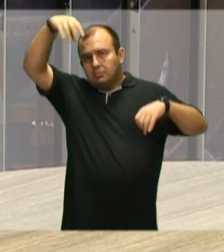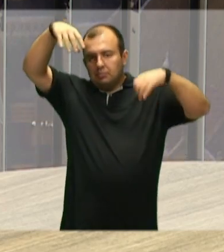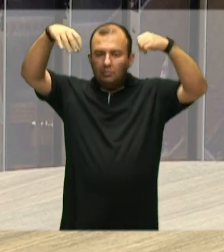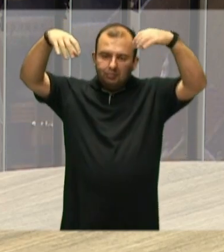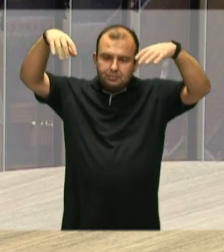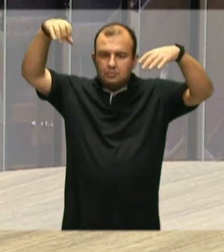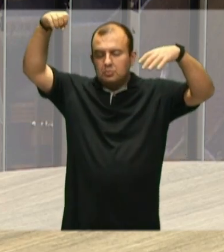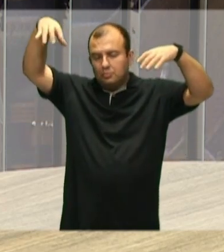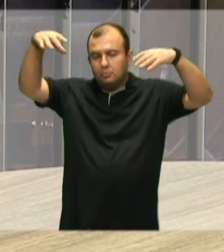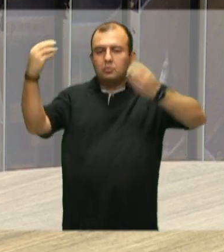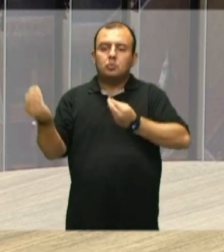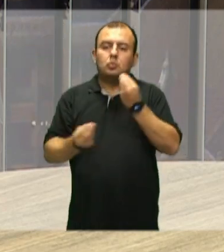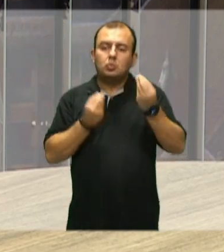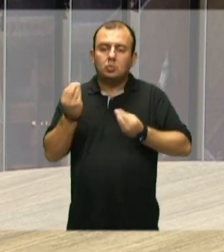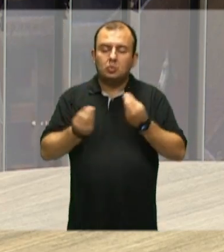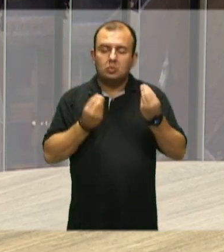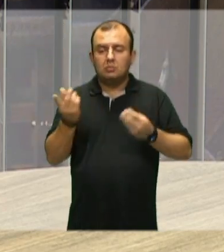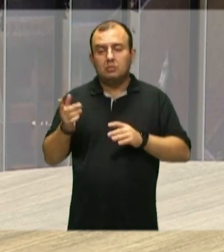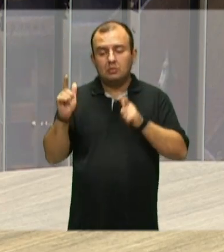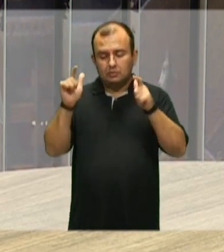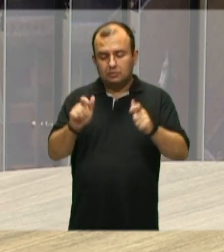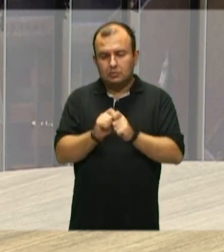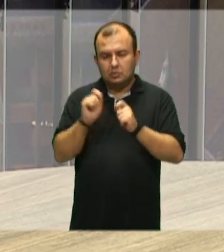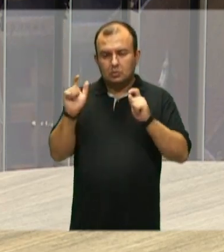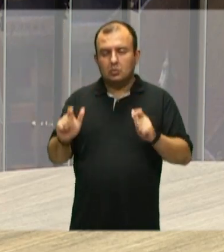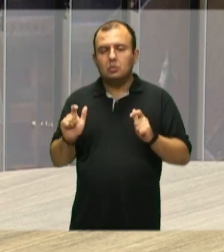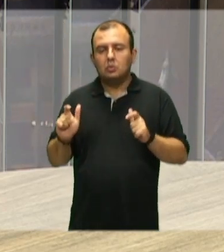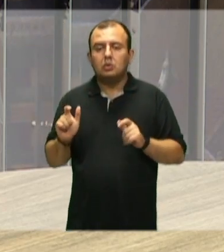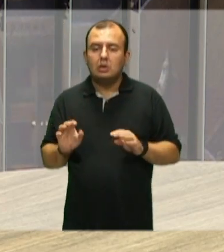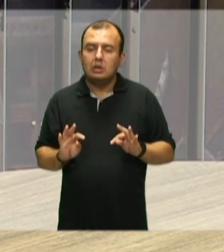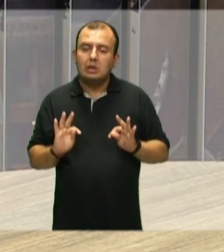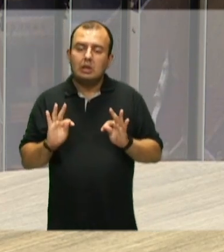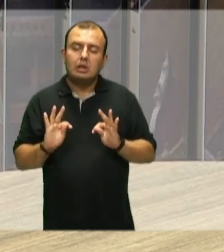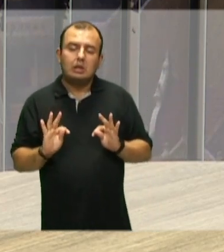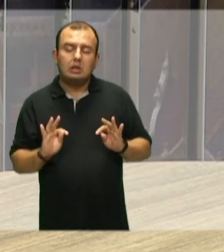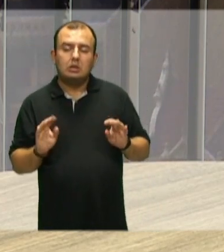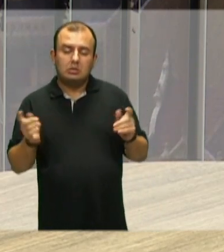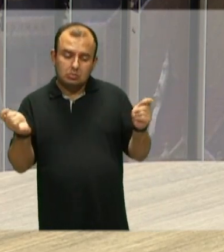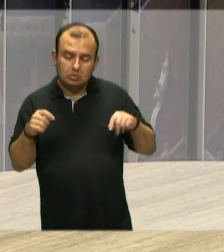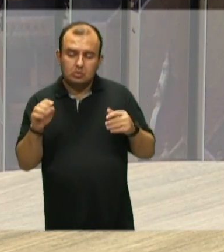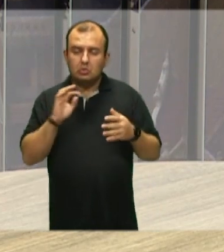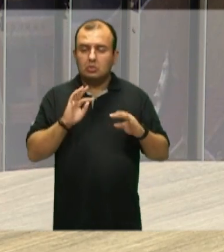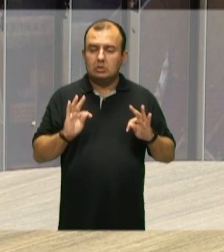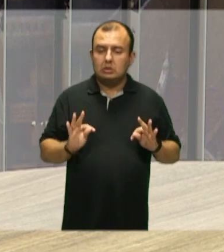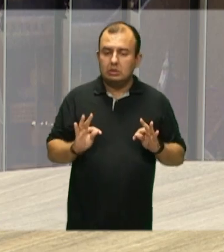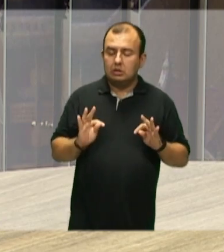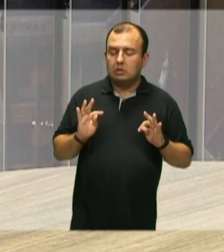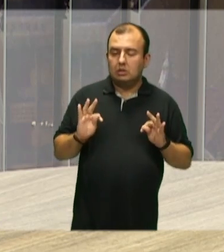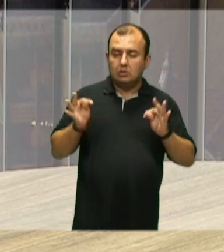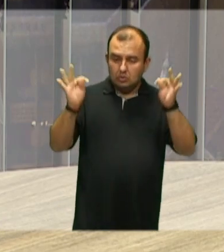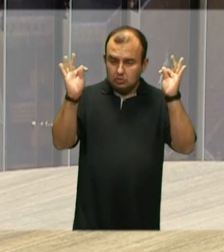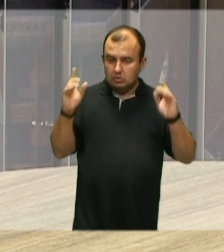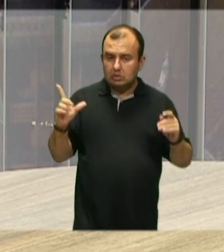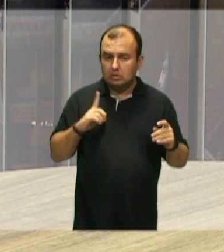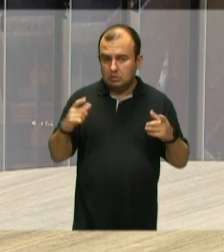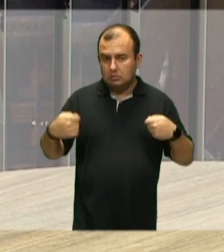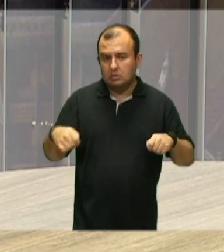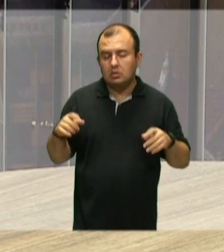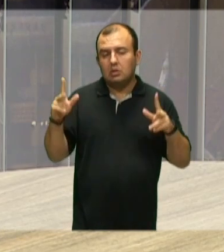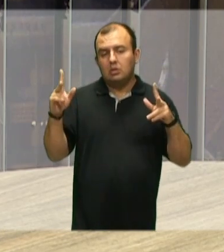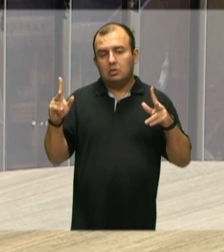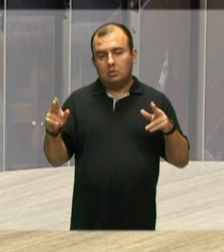iluminação, onde pode ser feito, quais são as condições técnicas necessárias, né? Então, é exatamente